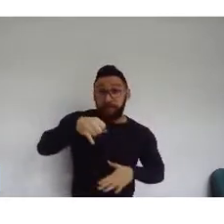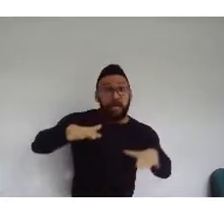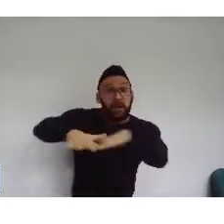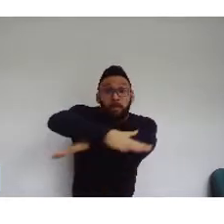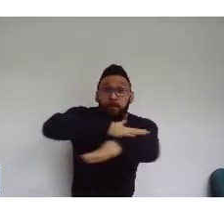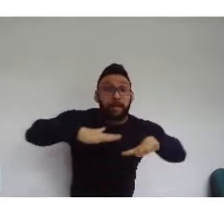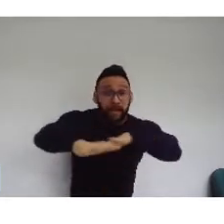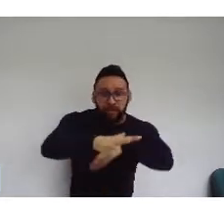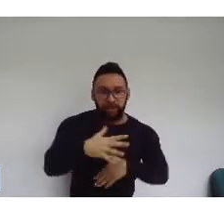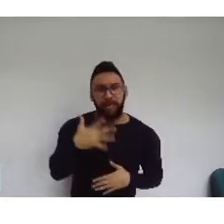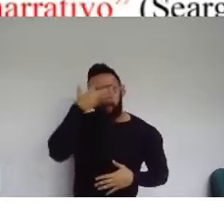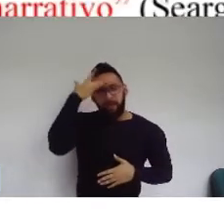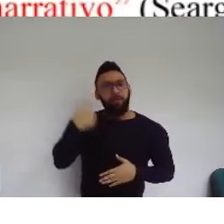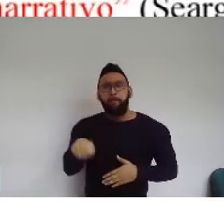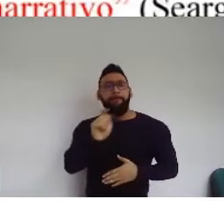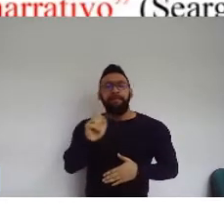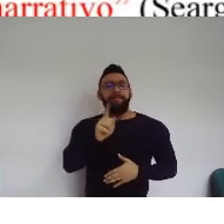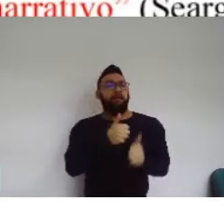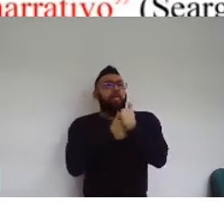espacialmente.